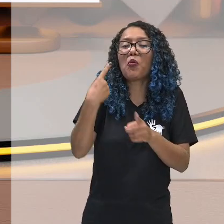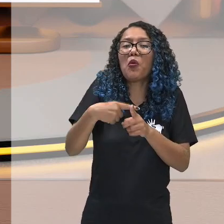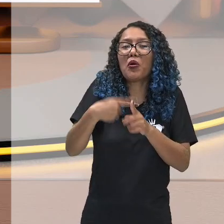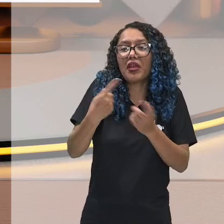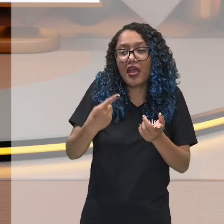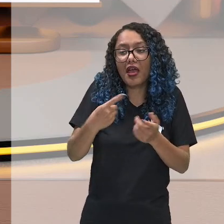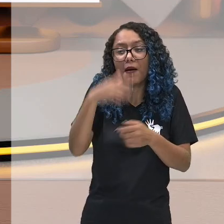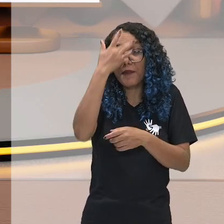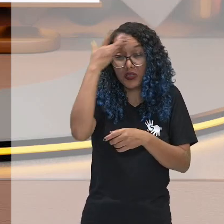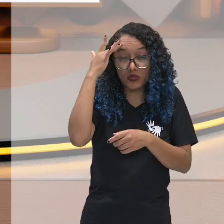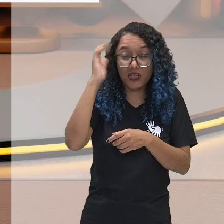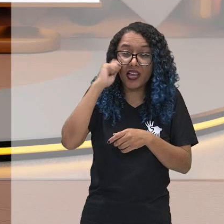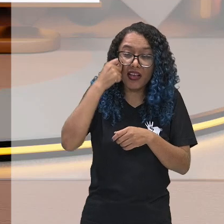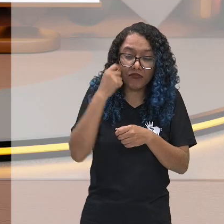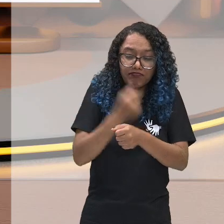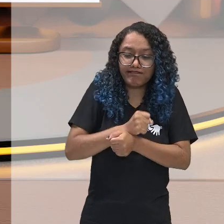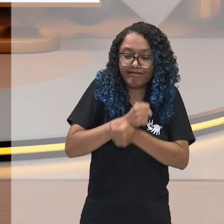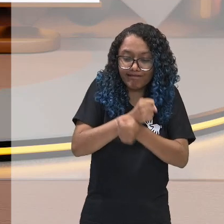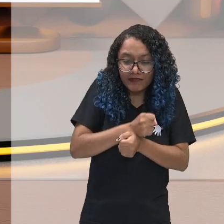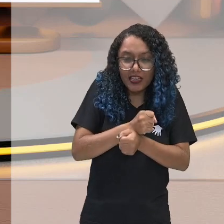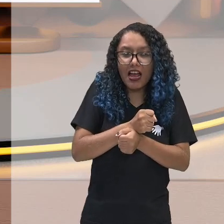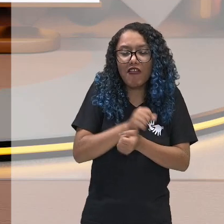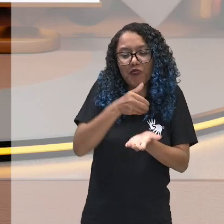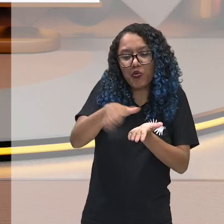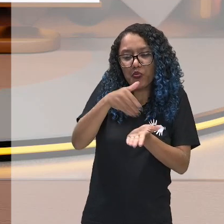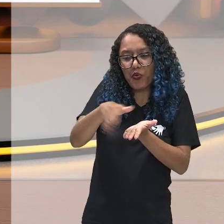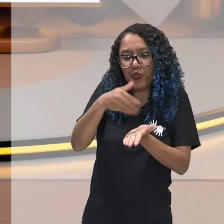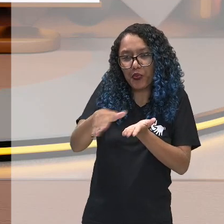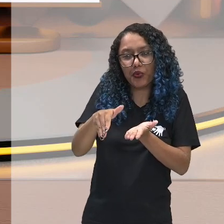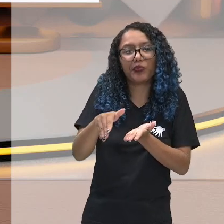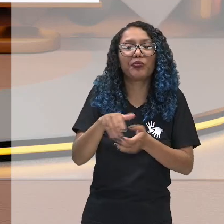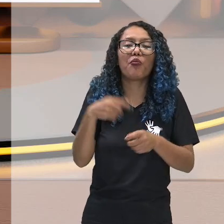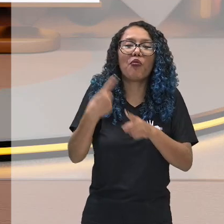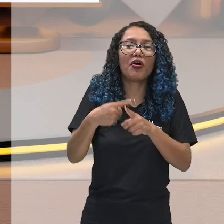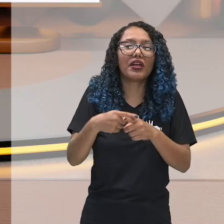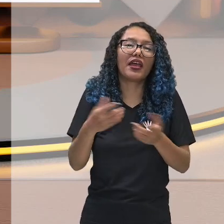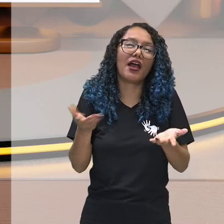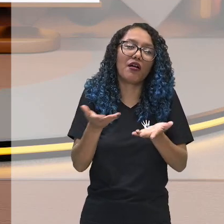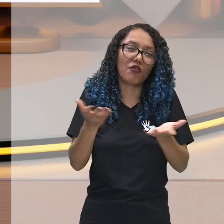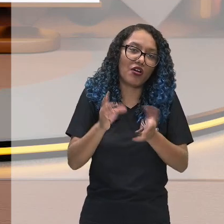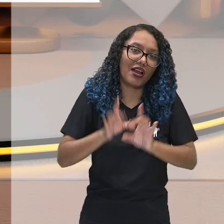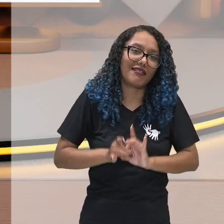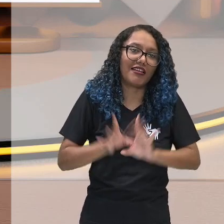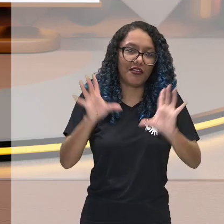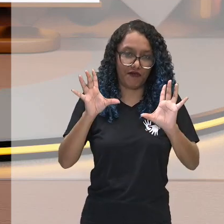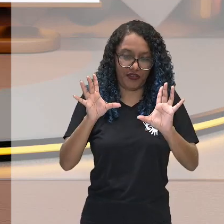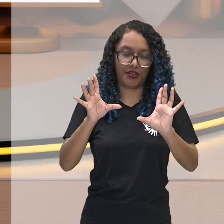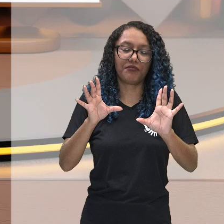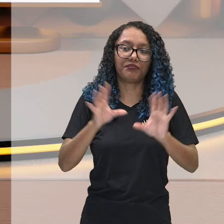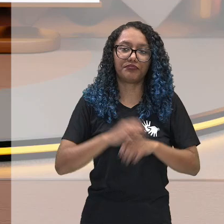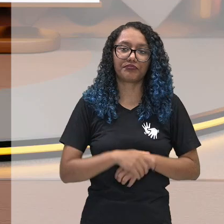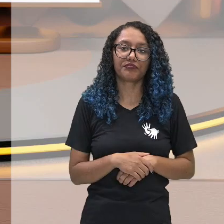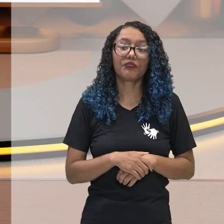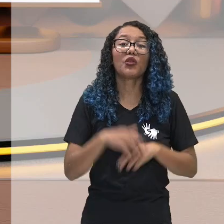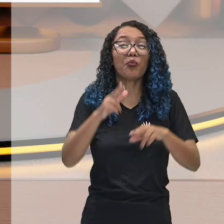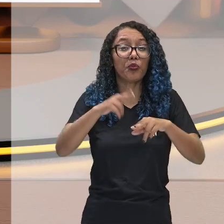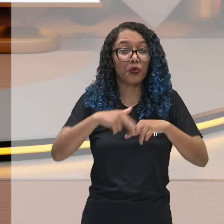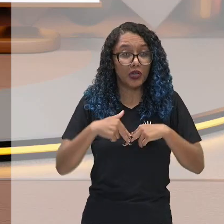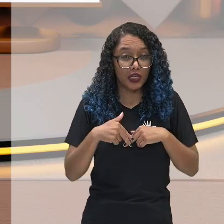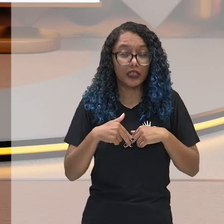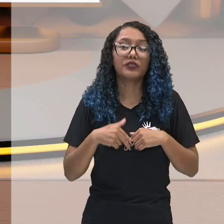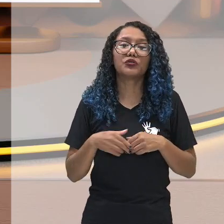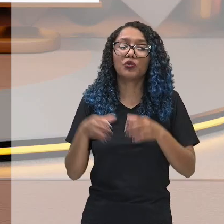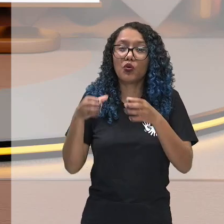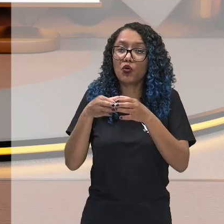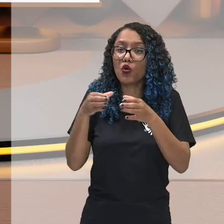suas terras, o escravizado recém-liberto, tá, gente? Então a gente vê que também essa vinda de imigrantes, ela está